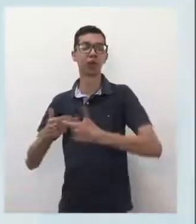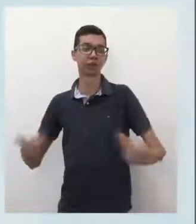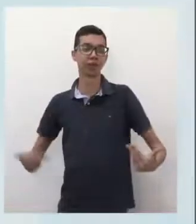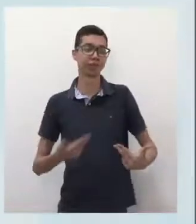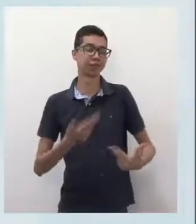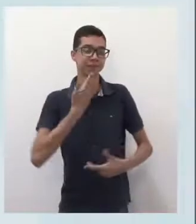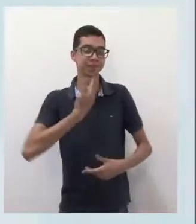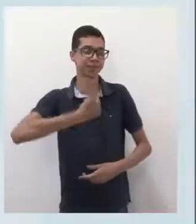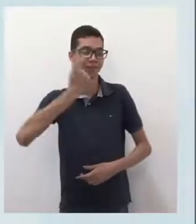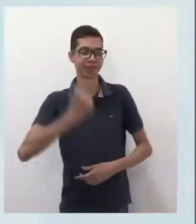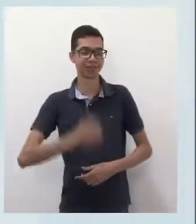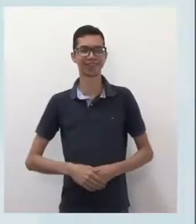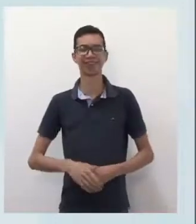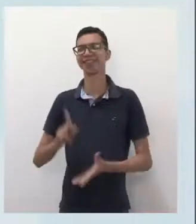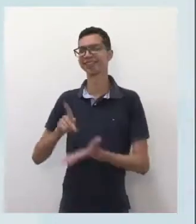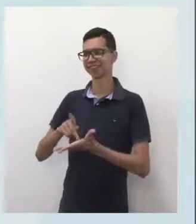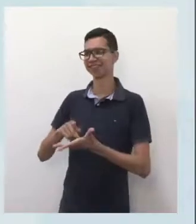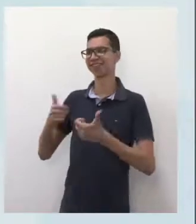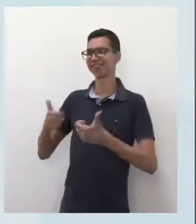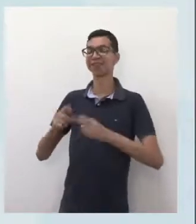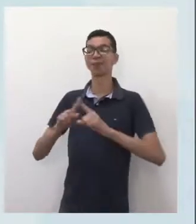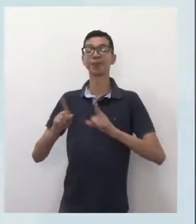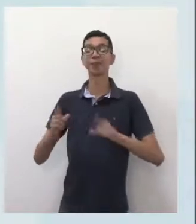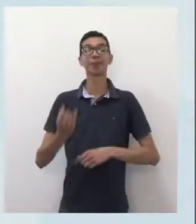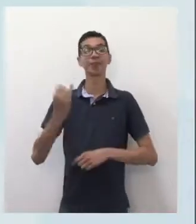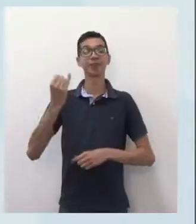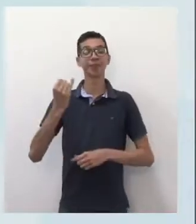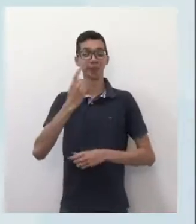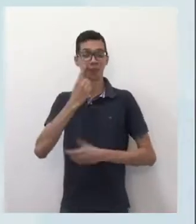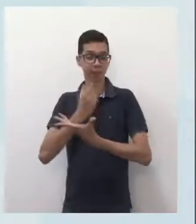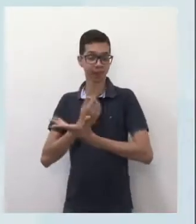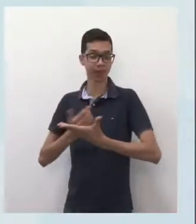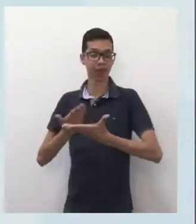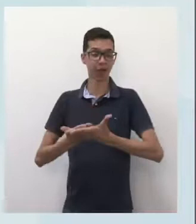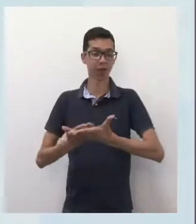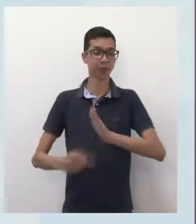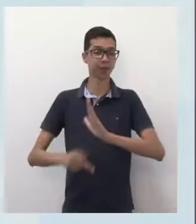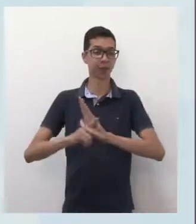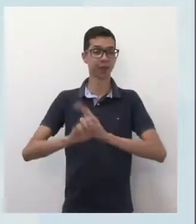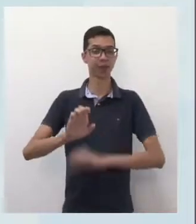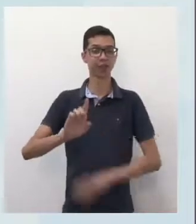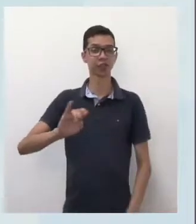hein? Mas isso é mais para uma aula do Ed Joel, ó. Uma aula. Tá bom.